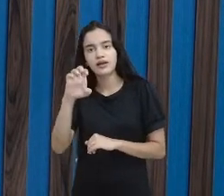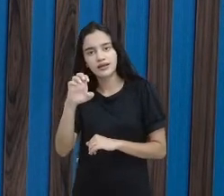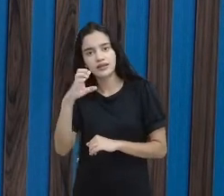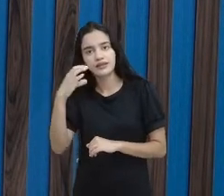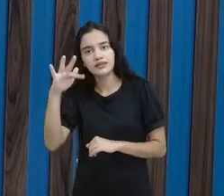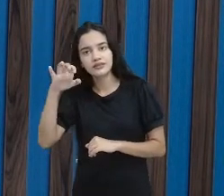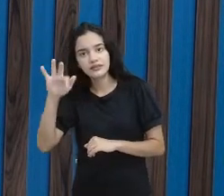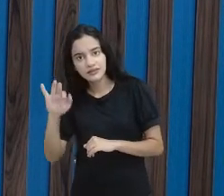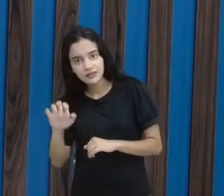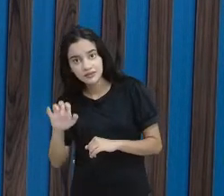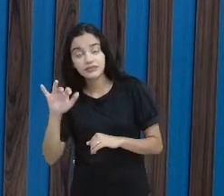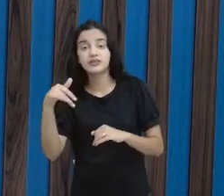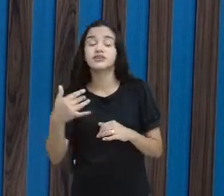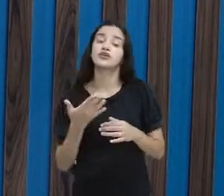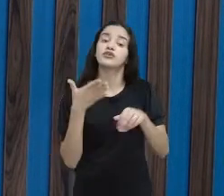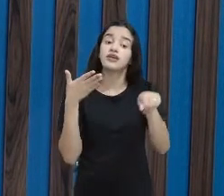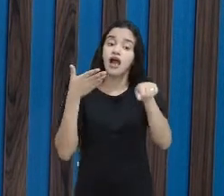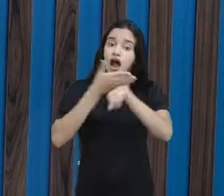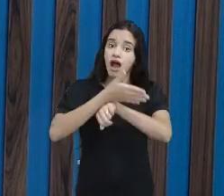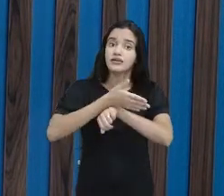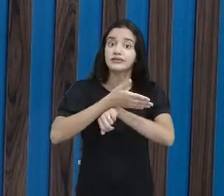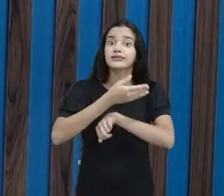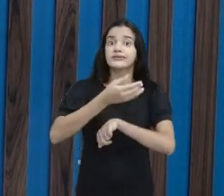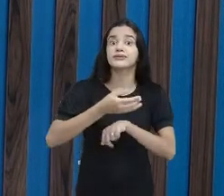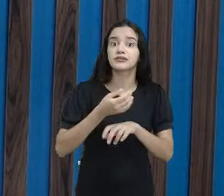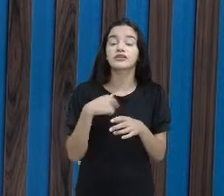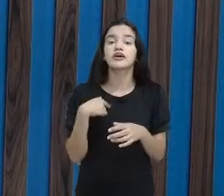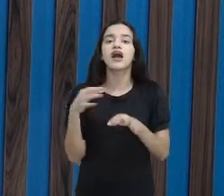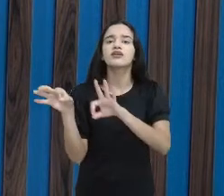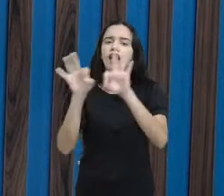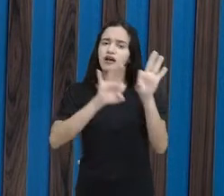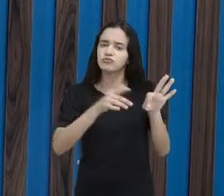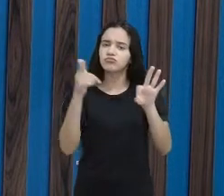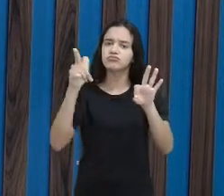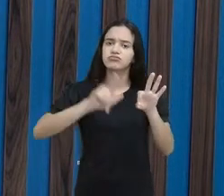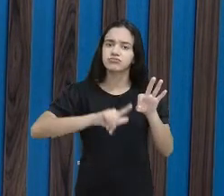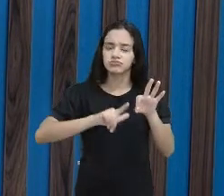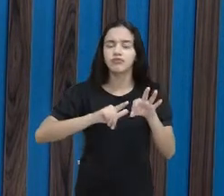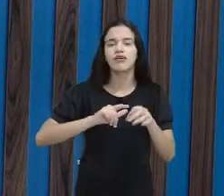às aulas no repositório depois do ao vivo, né? A parte da tarde vai para